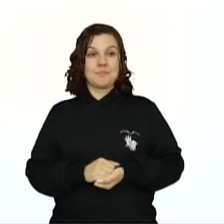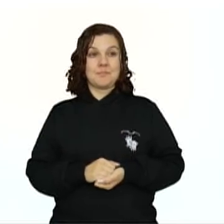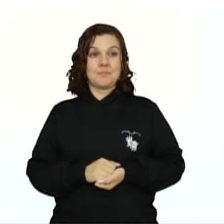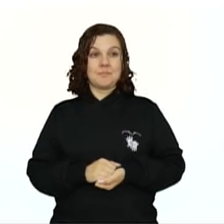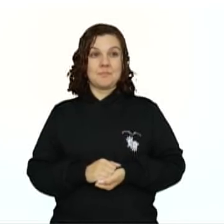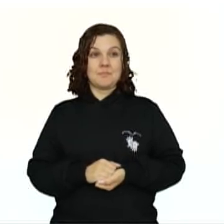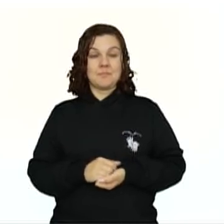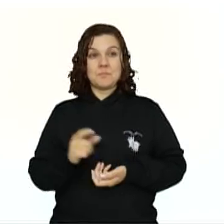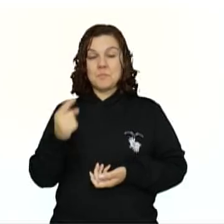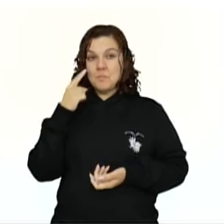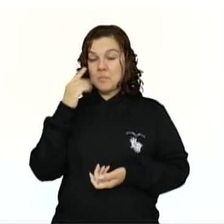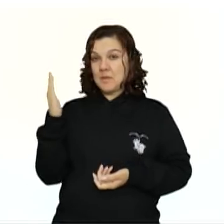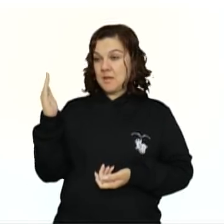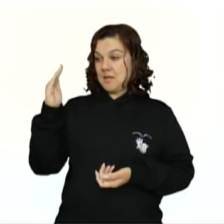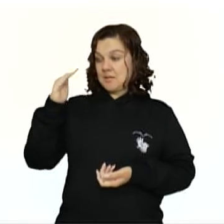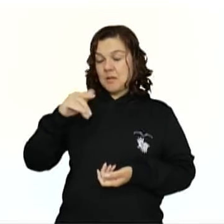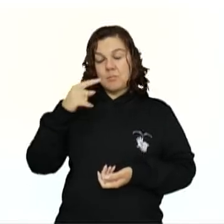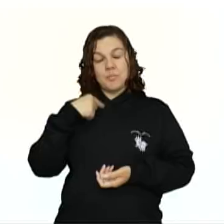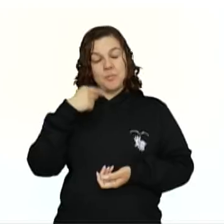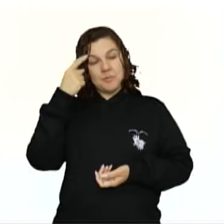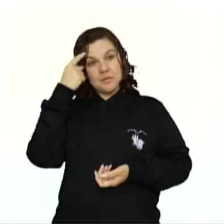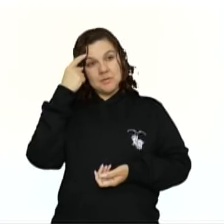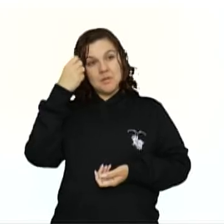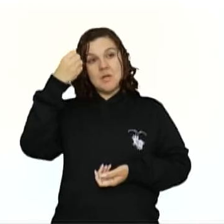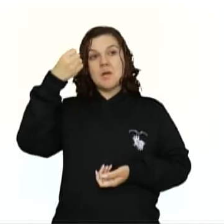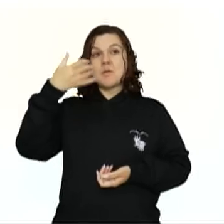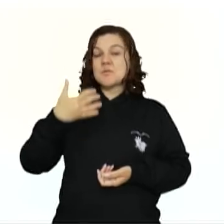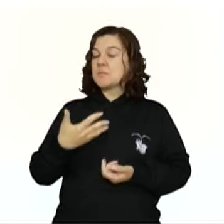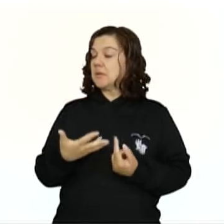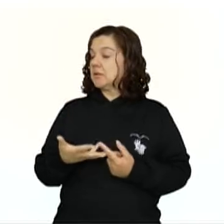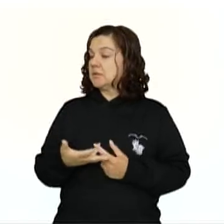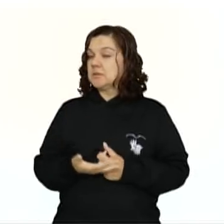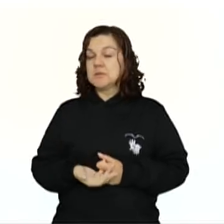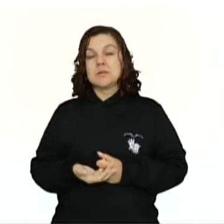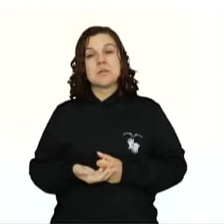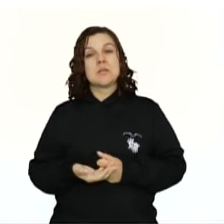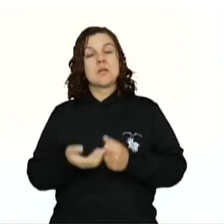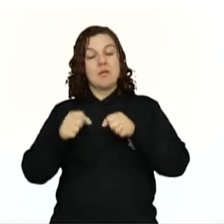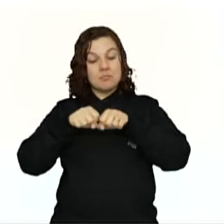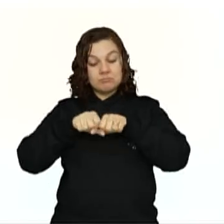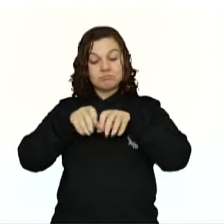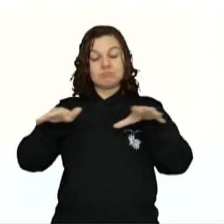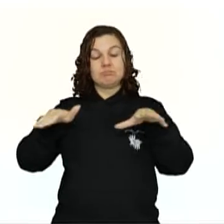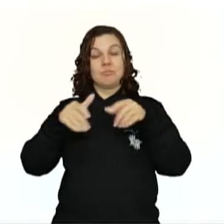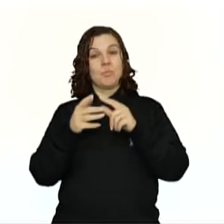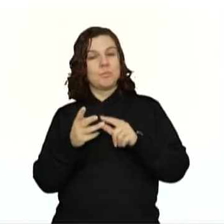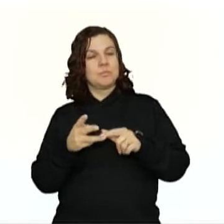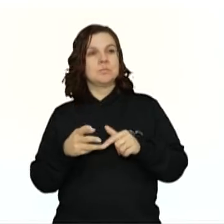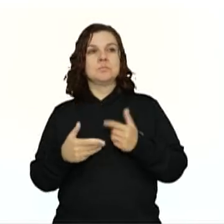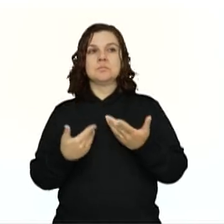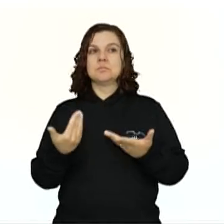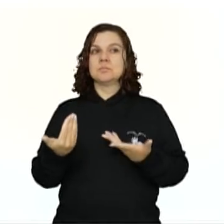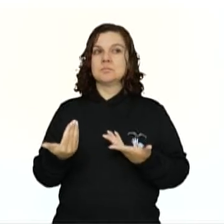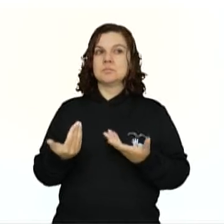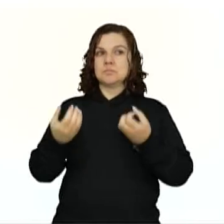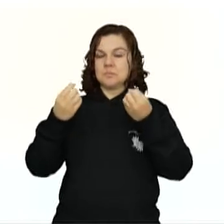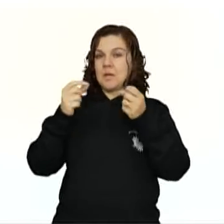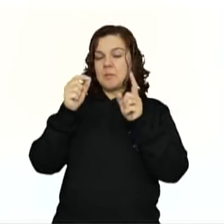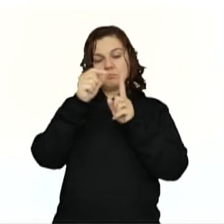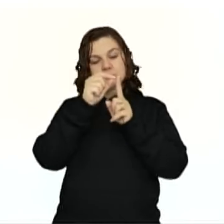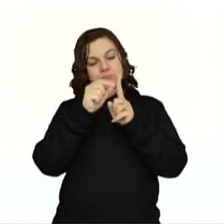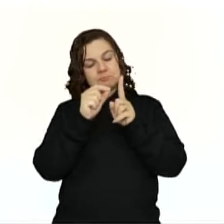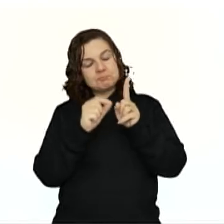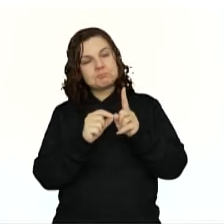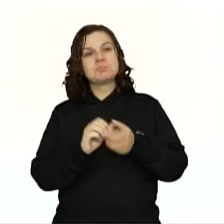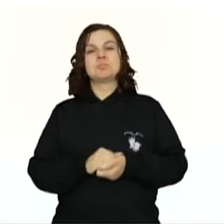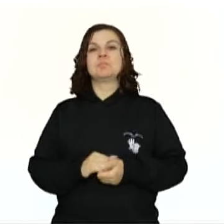Ele traz aqui uma ideia de explicação, ele amplia ou ele